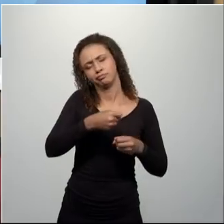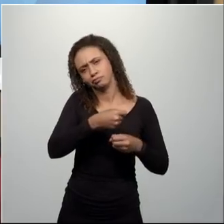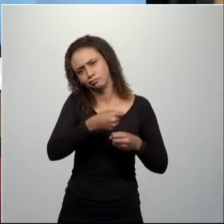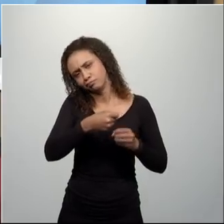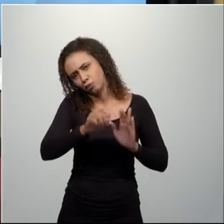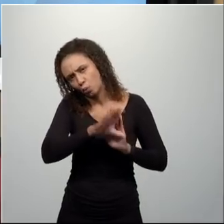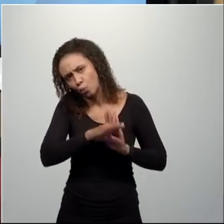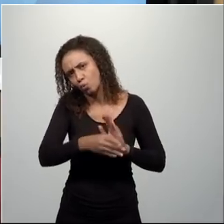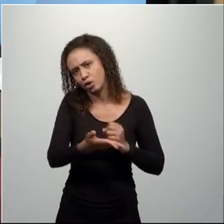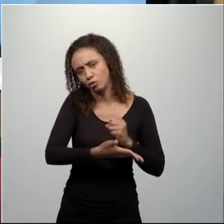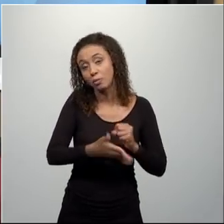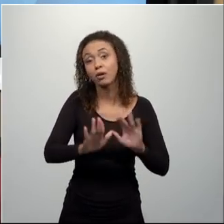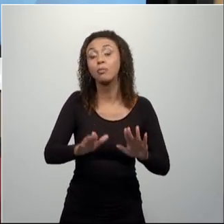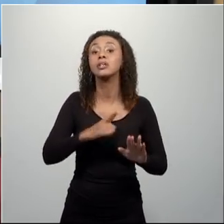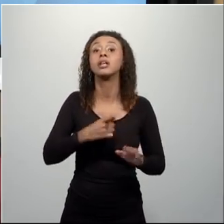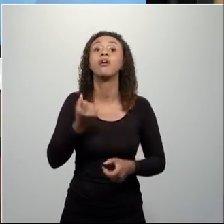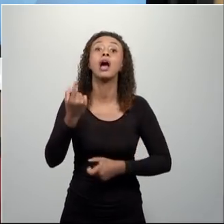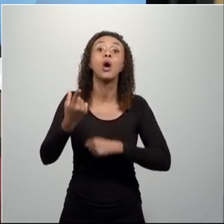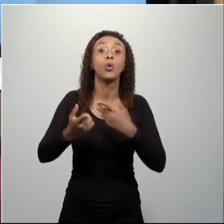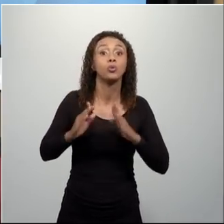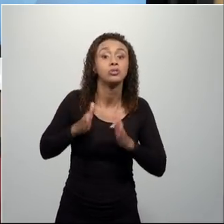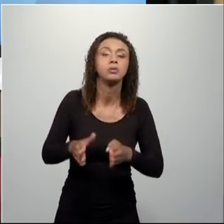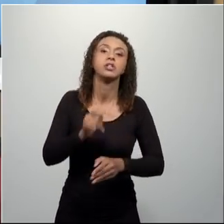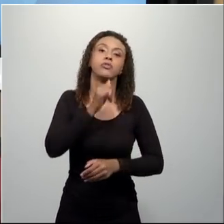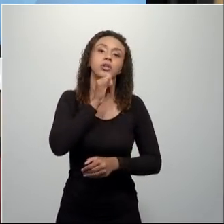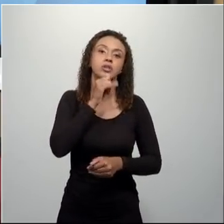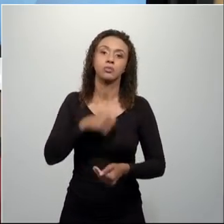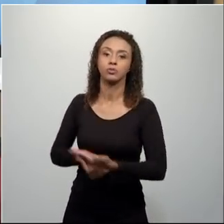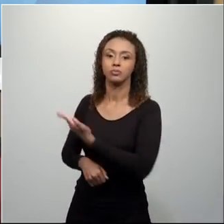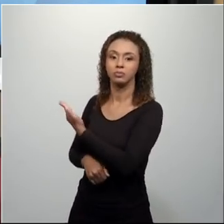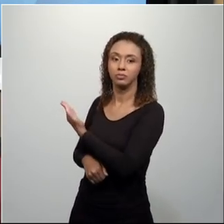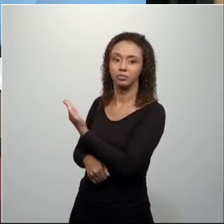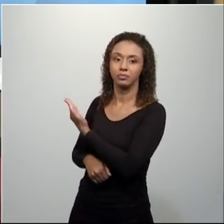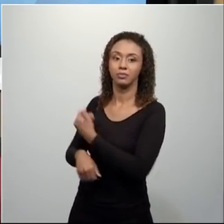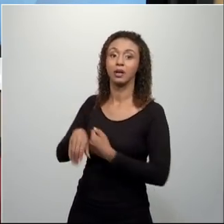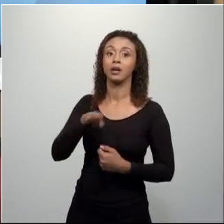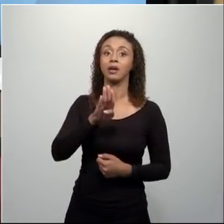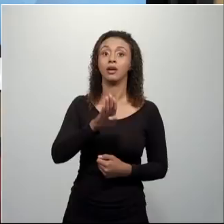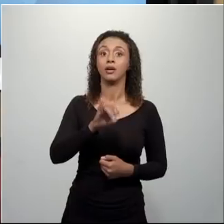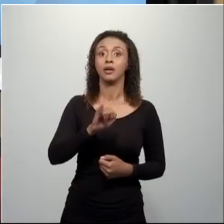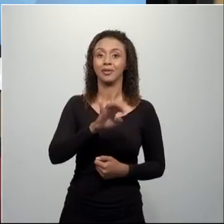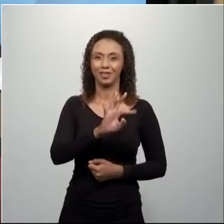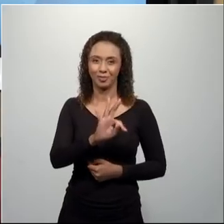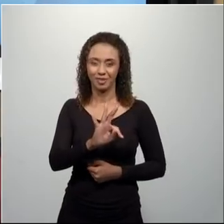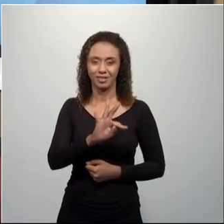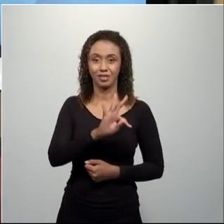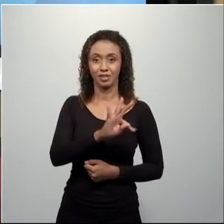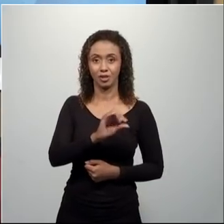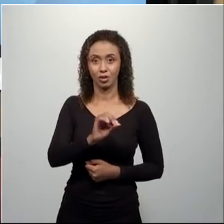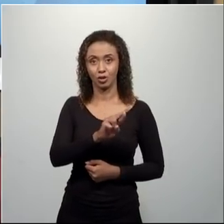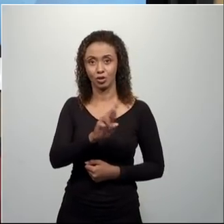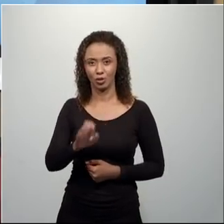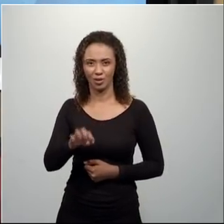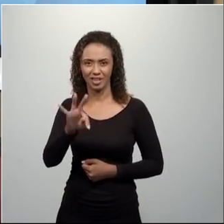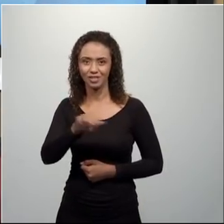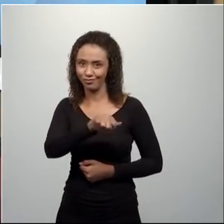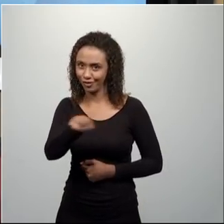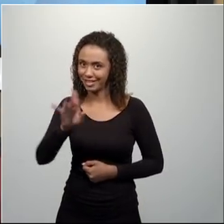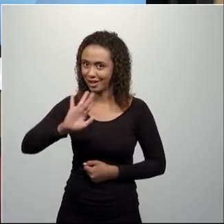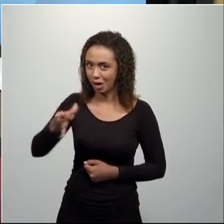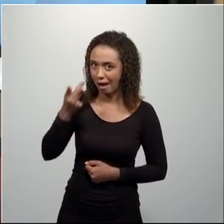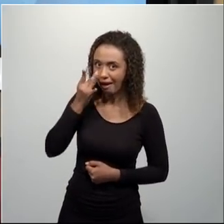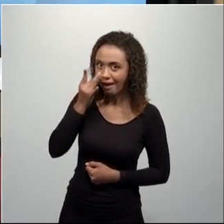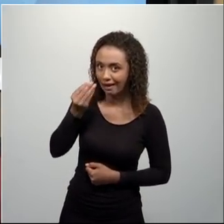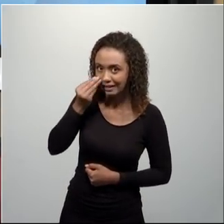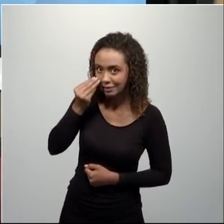soluções específicas a primeira delas o e bit torrent inclusive você fizer uma parte experimental espero pelo menos que